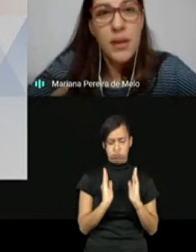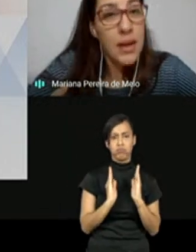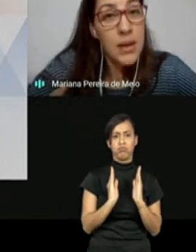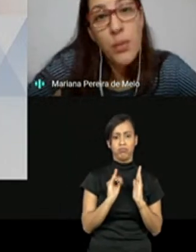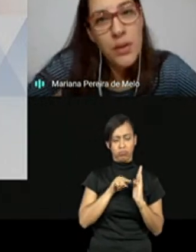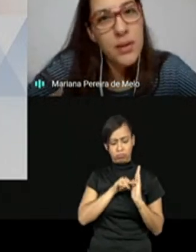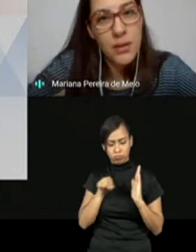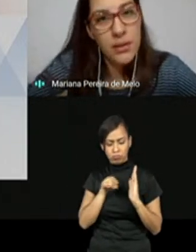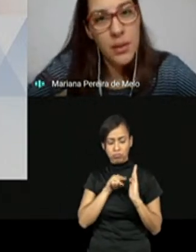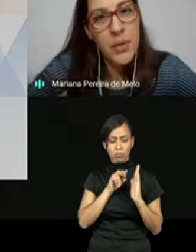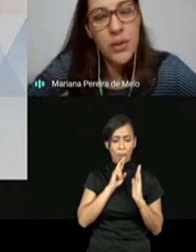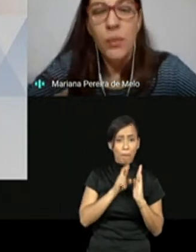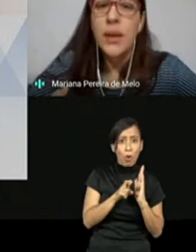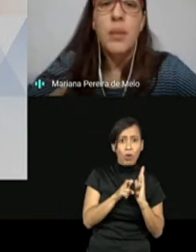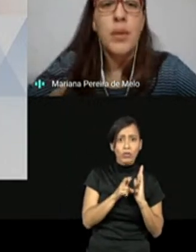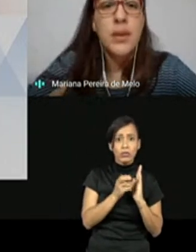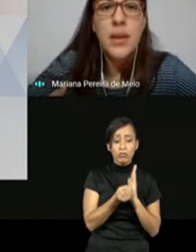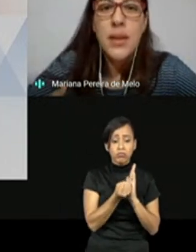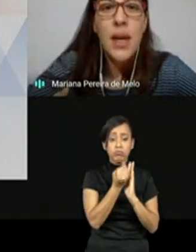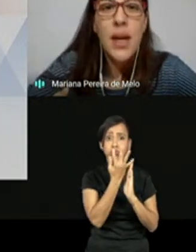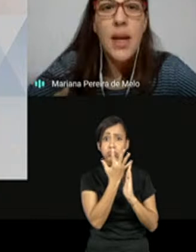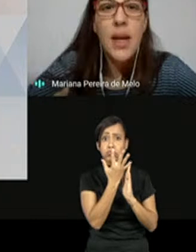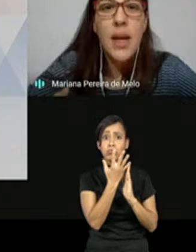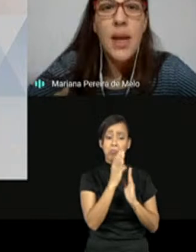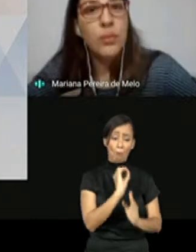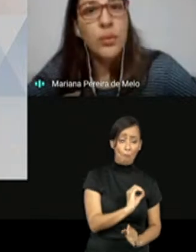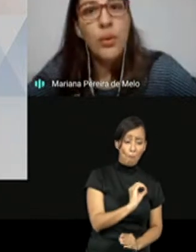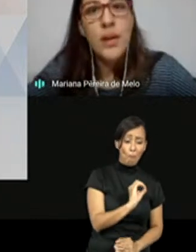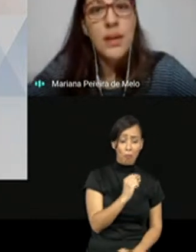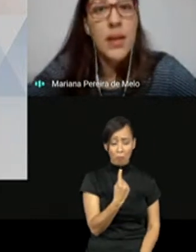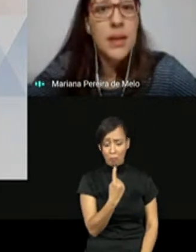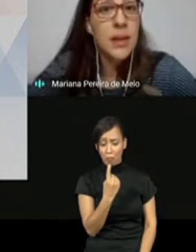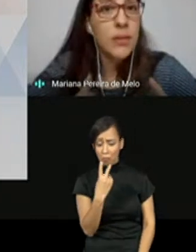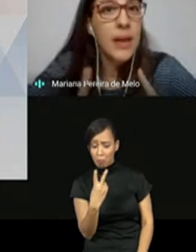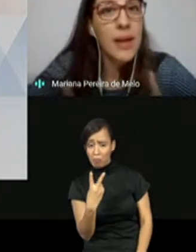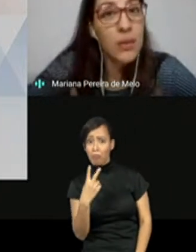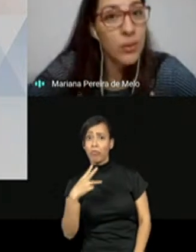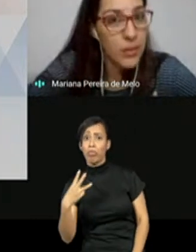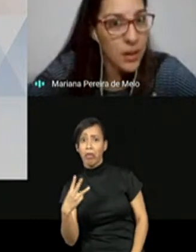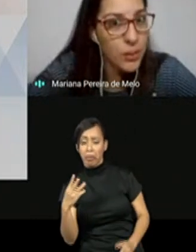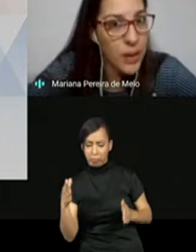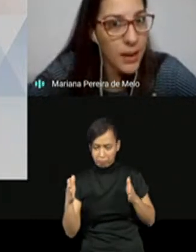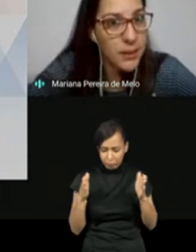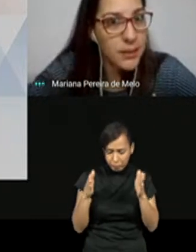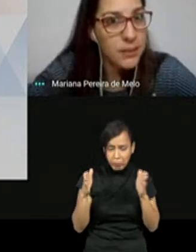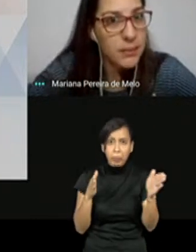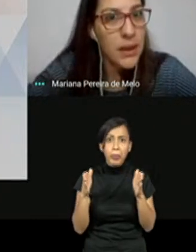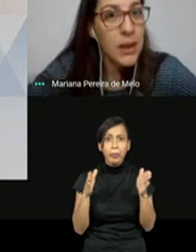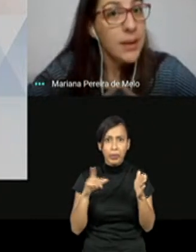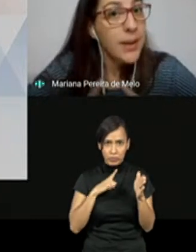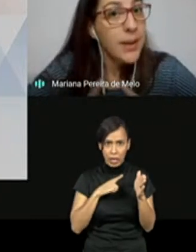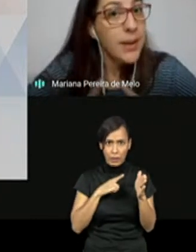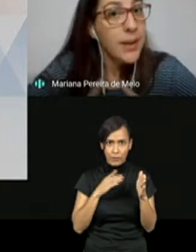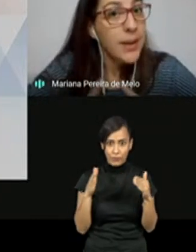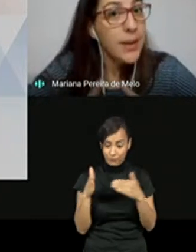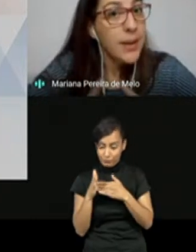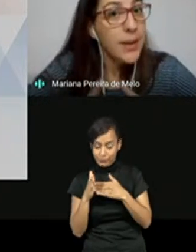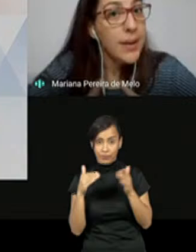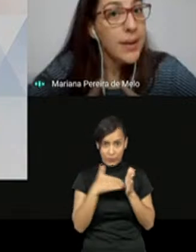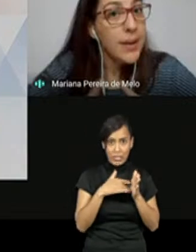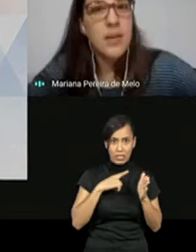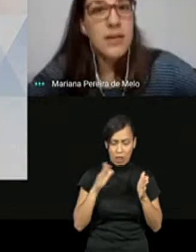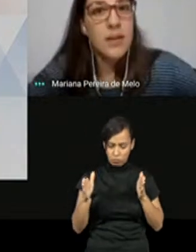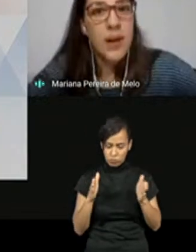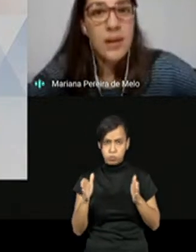pode ser a resposta da pessoa, né? Pode ser 0, 1, 2, 3, então está dentro dos naturais. Não está dentro